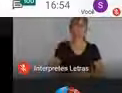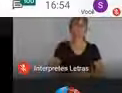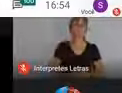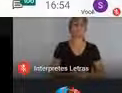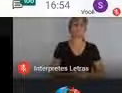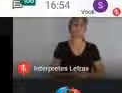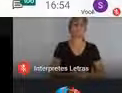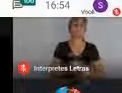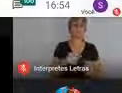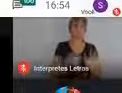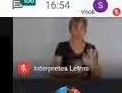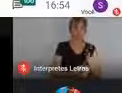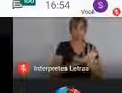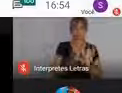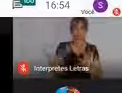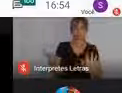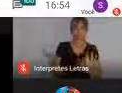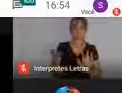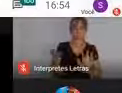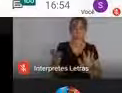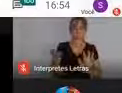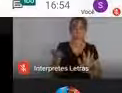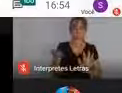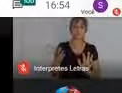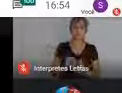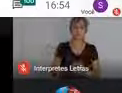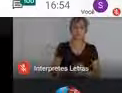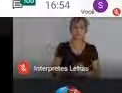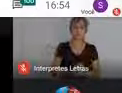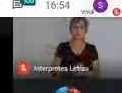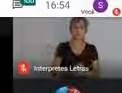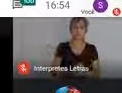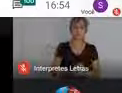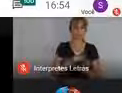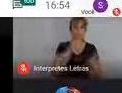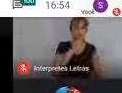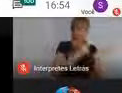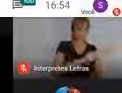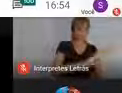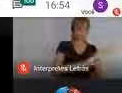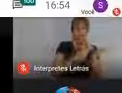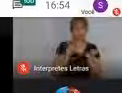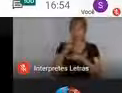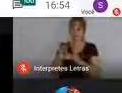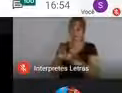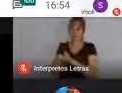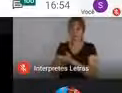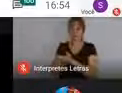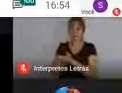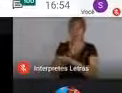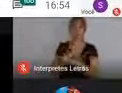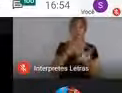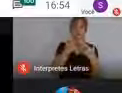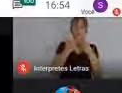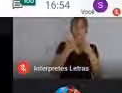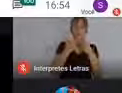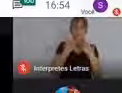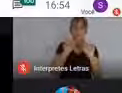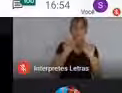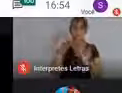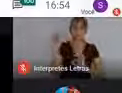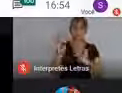Então, eu trouxe aqui para ilustrar duas cartas experimentais, duas cartas linguísticas experimentais